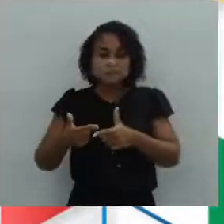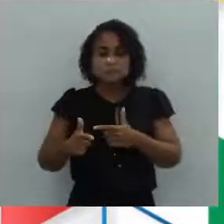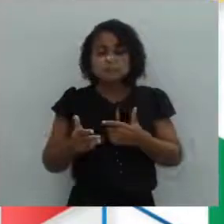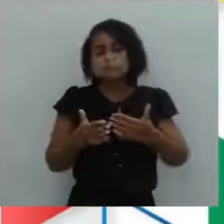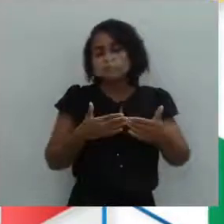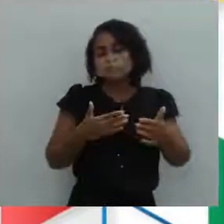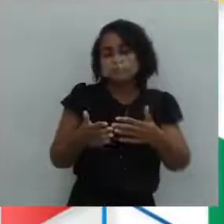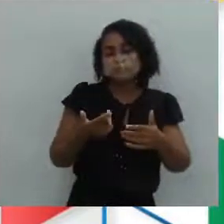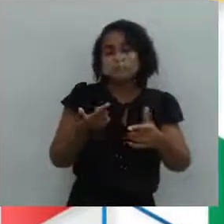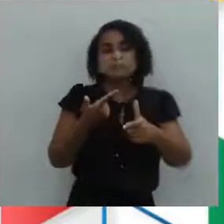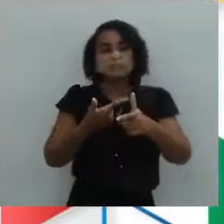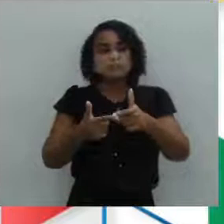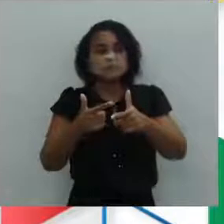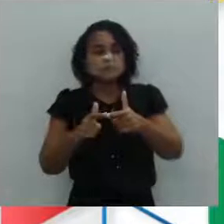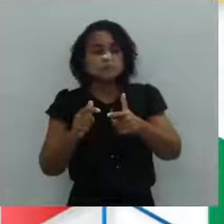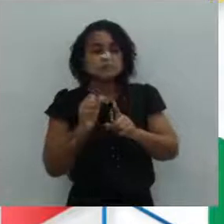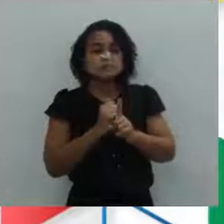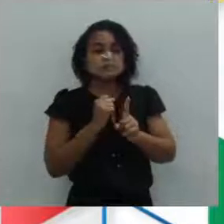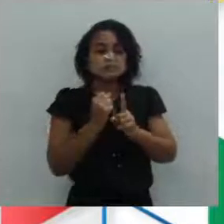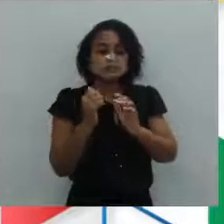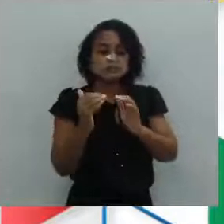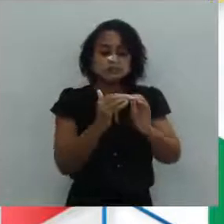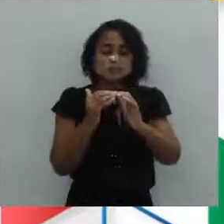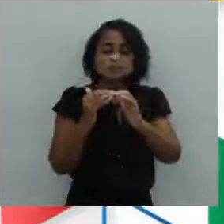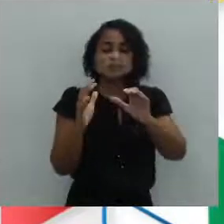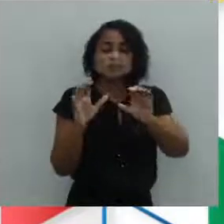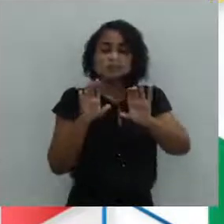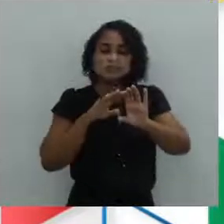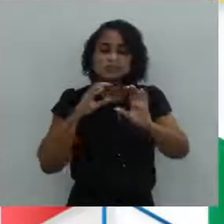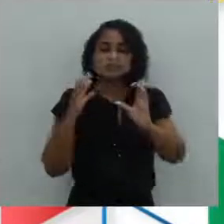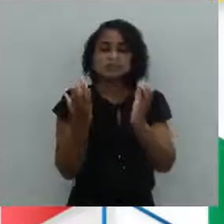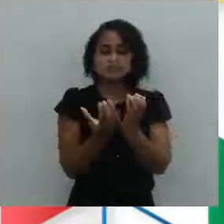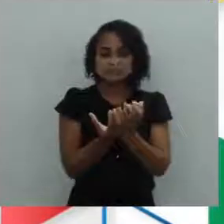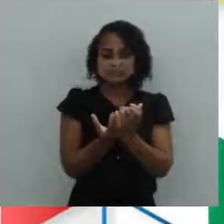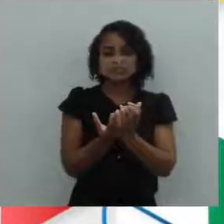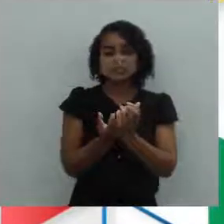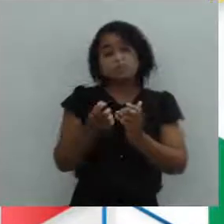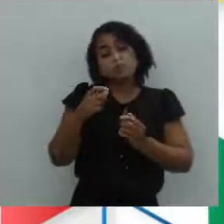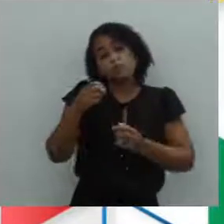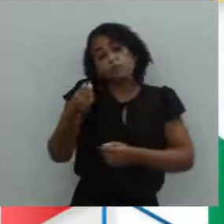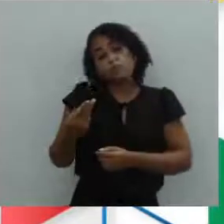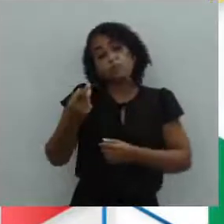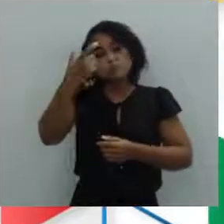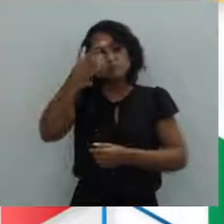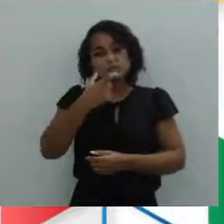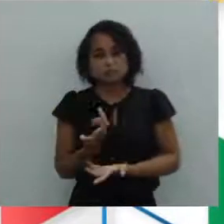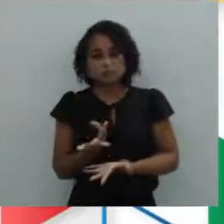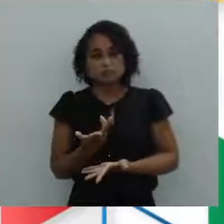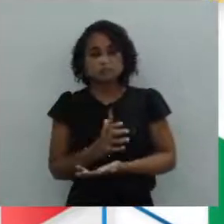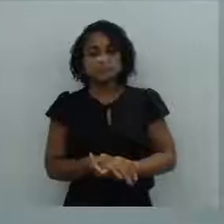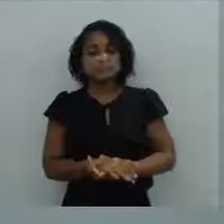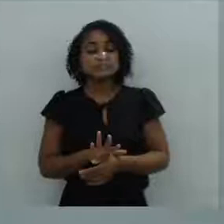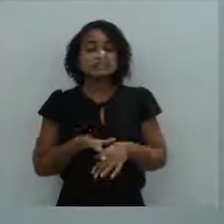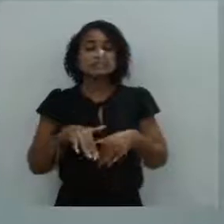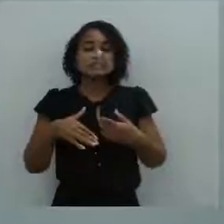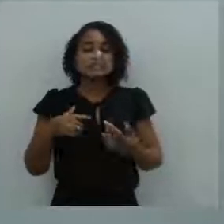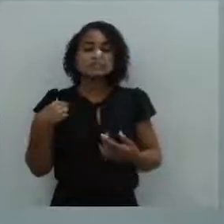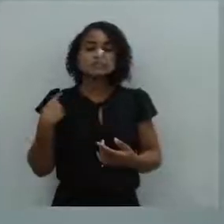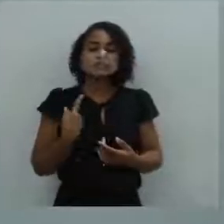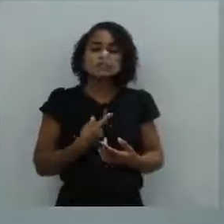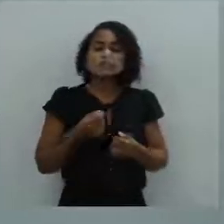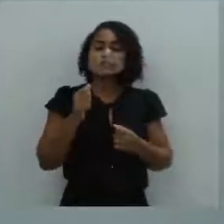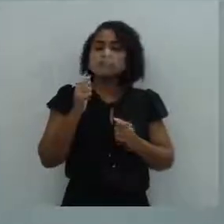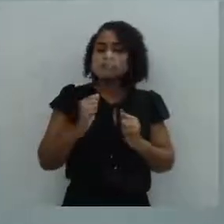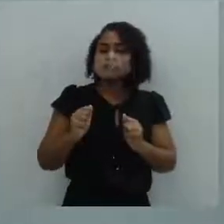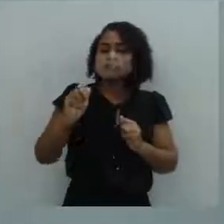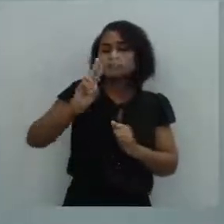social, como um problema comum a todos, seja ele reivindicações pessoais. Bem, gente, a gente poderia